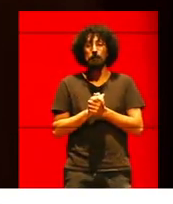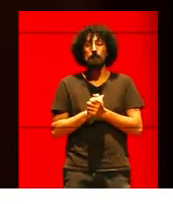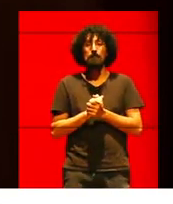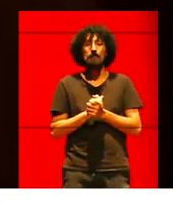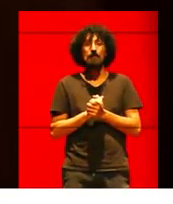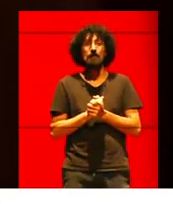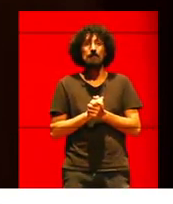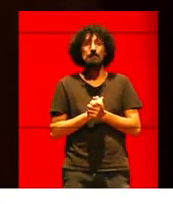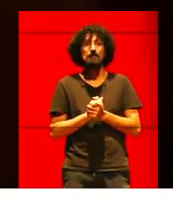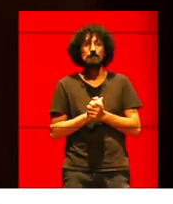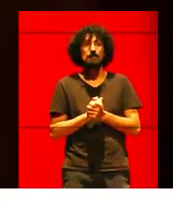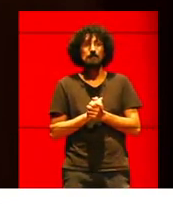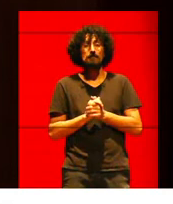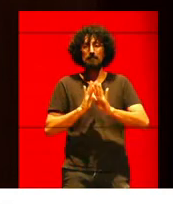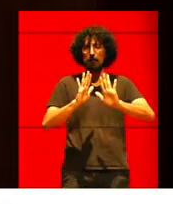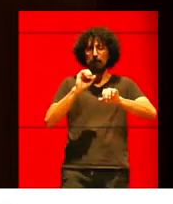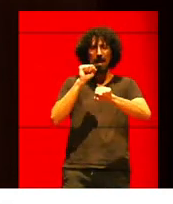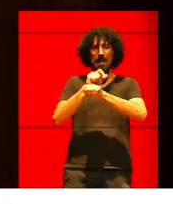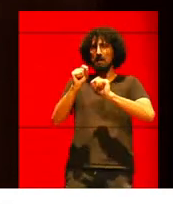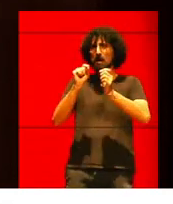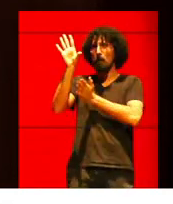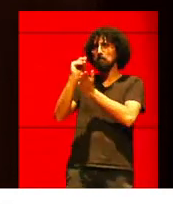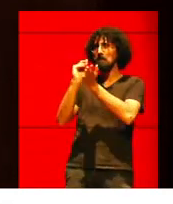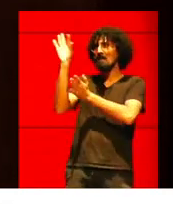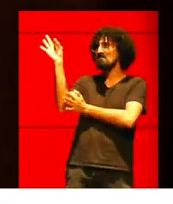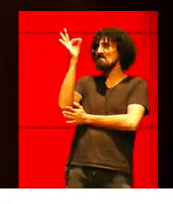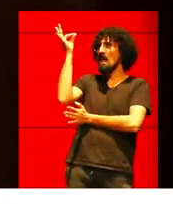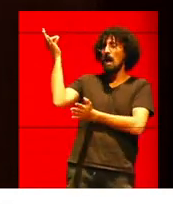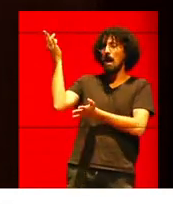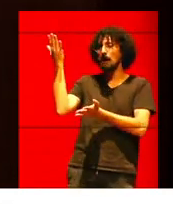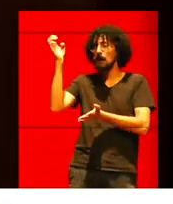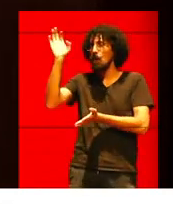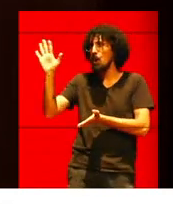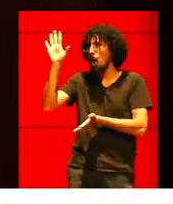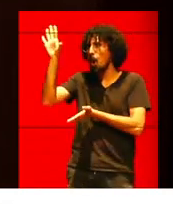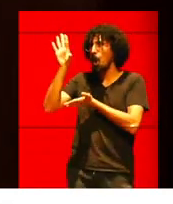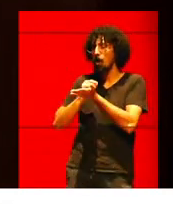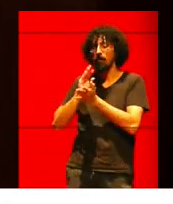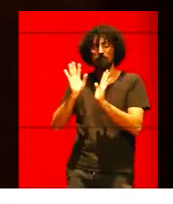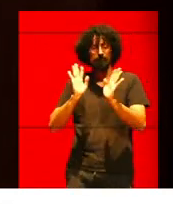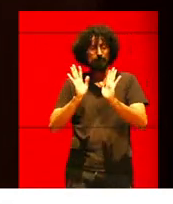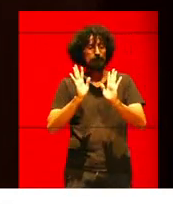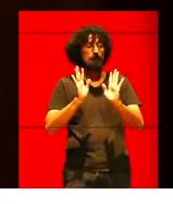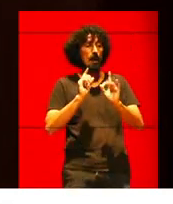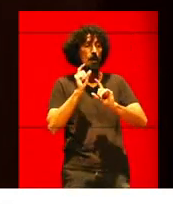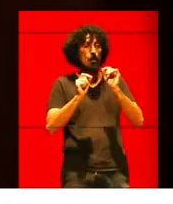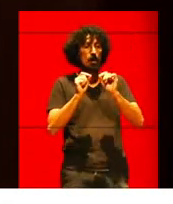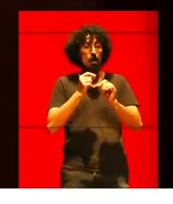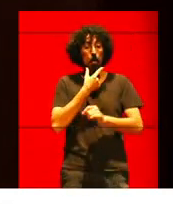Brasil. Para de imitar os outros. Uma literatura totalmente nacional. Aí o Manuel Bandeira era gaiato. Só que os caras são gaiatos assim,